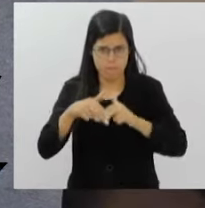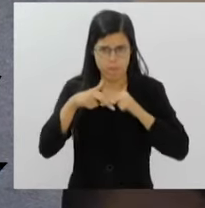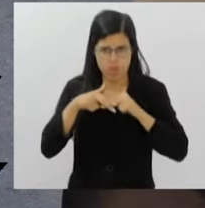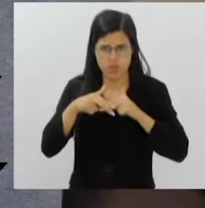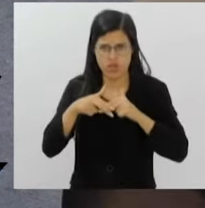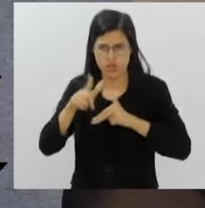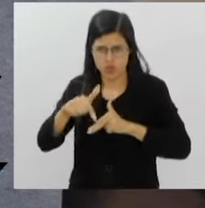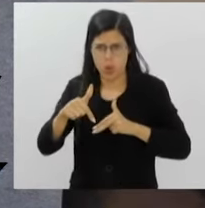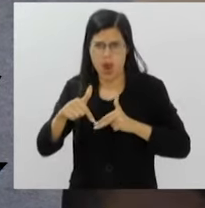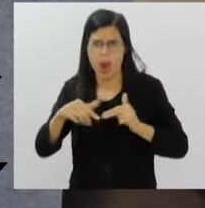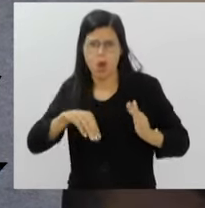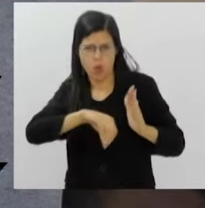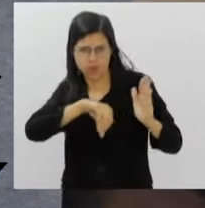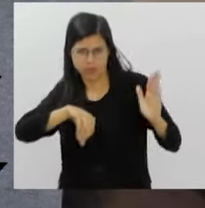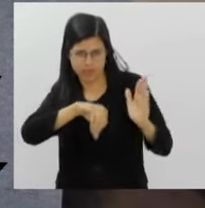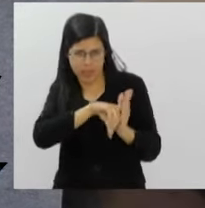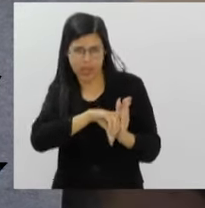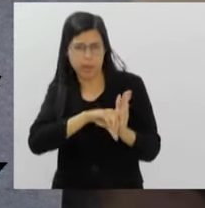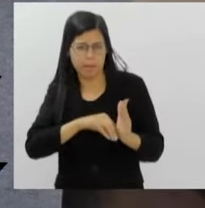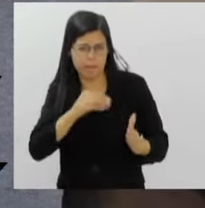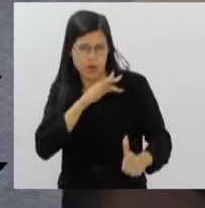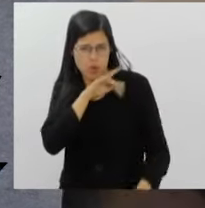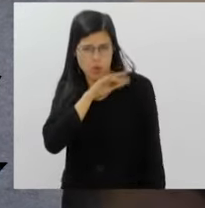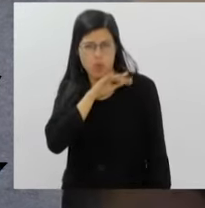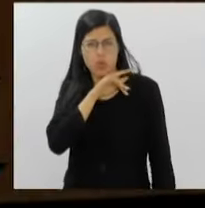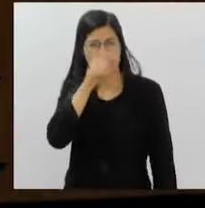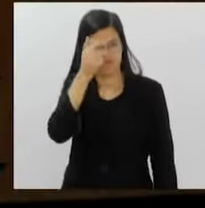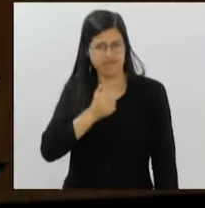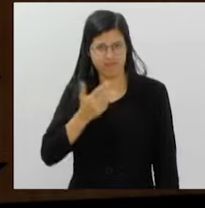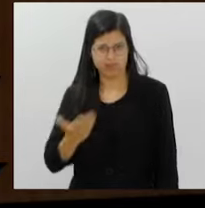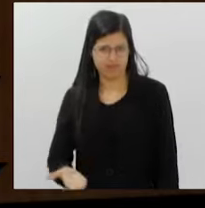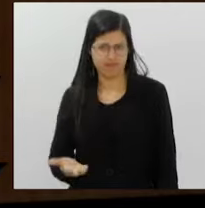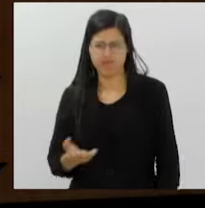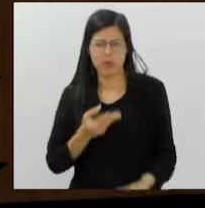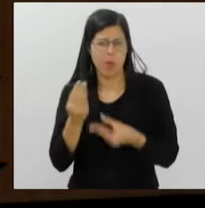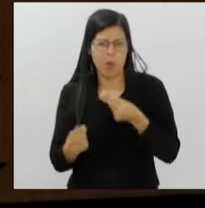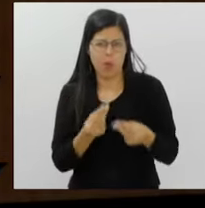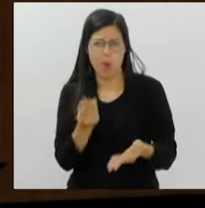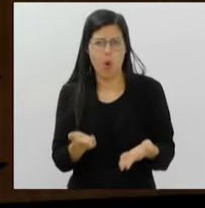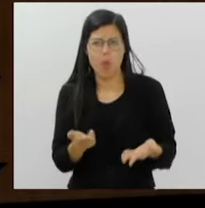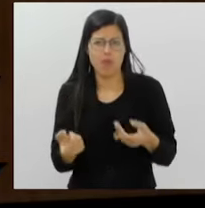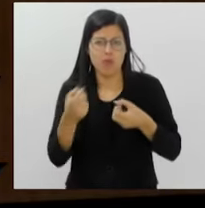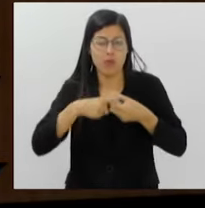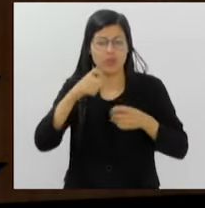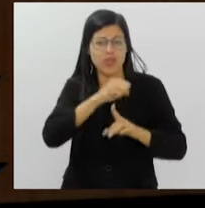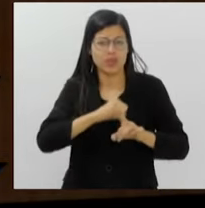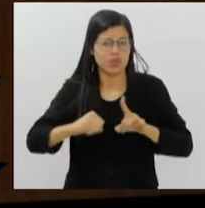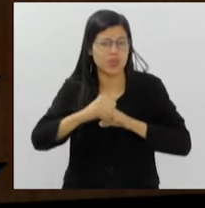torna cruel desse jeito? Qual é a ressocialização para uma pessoa dessa? Me diga.